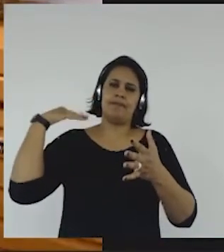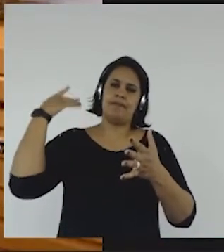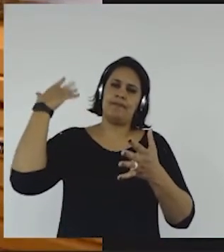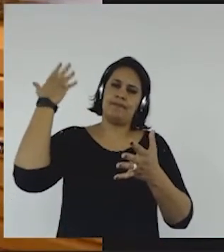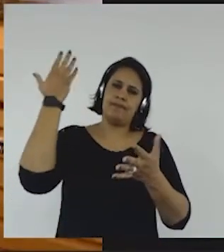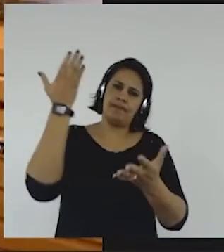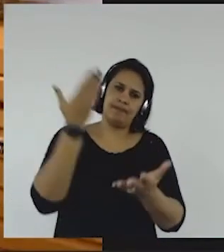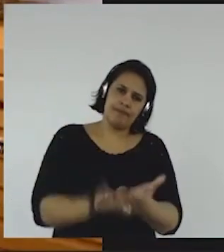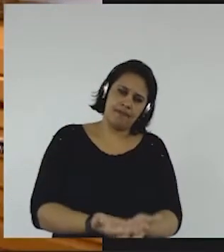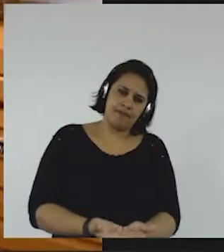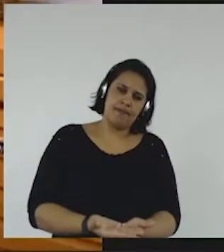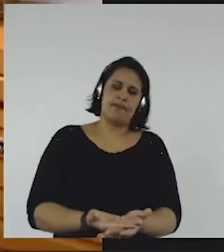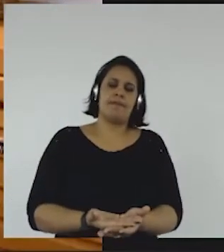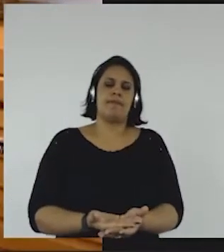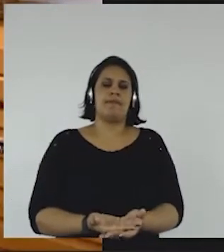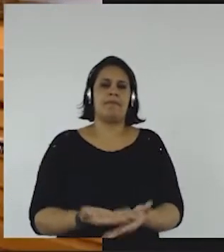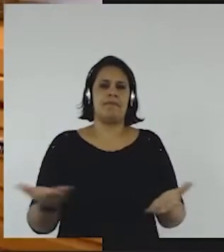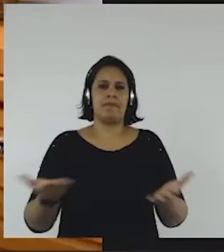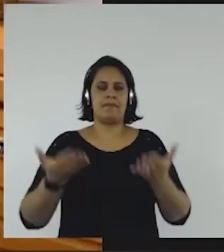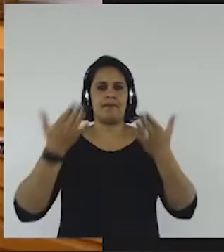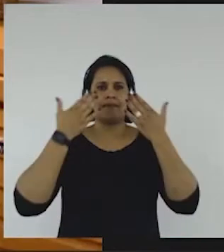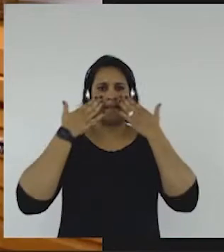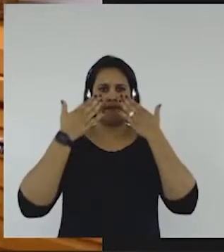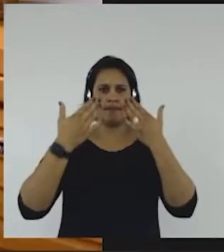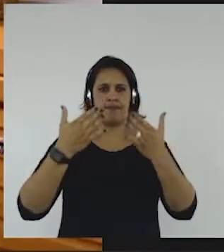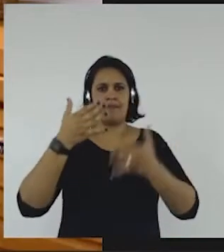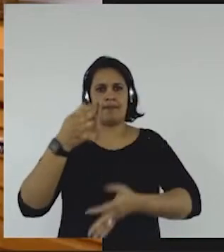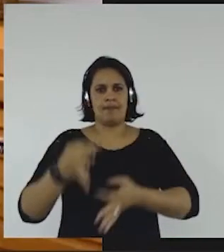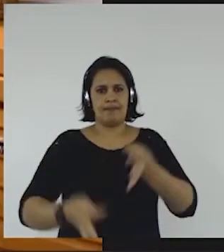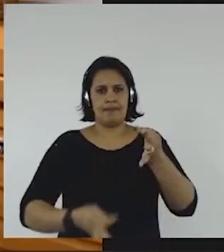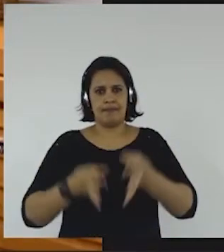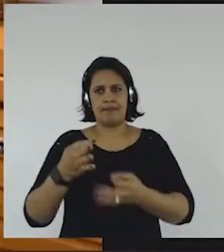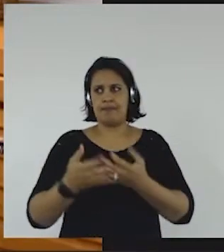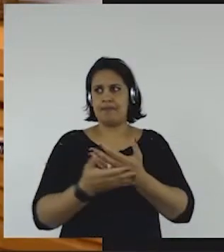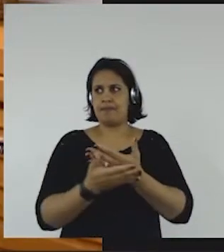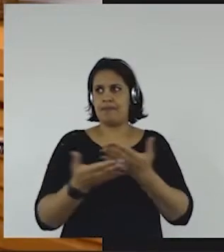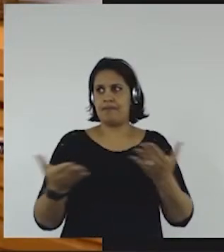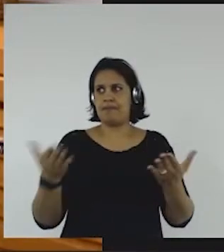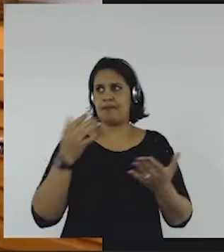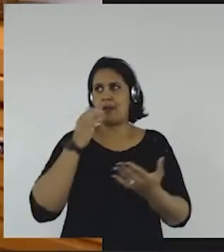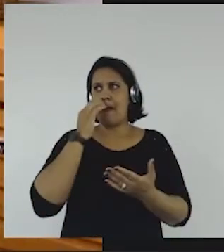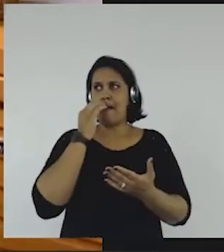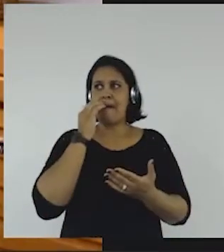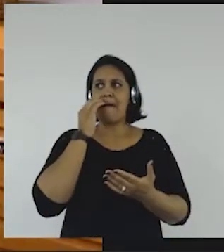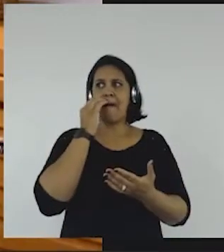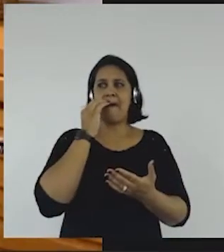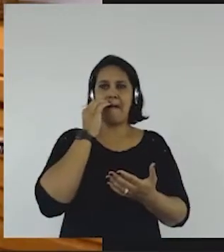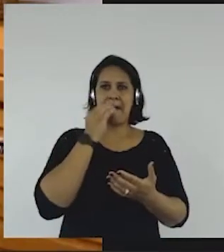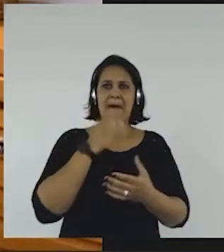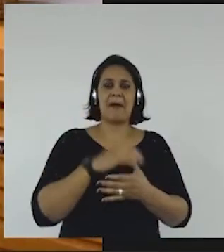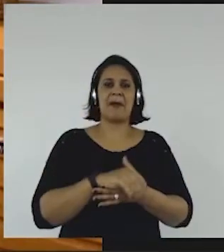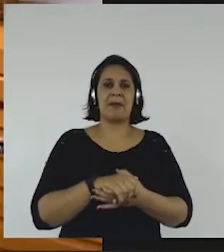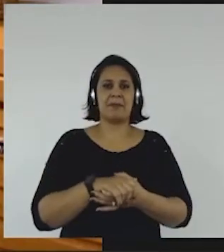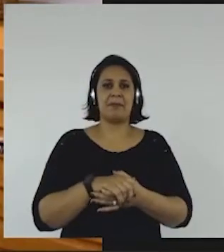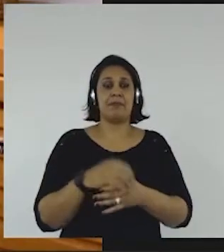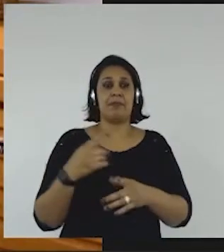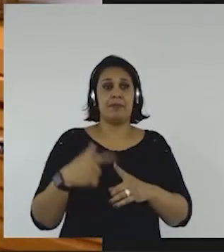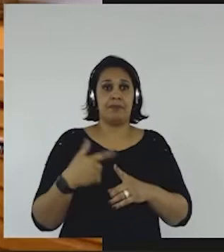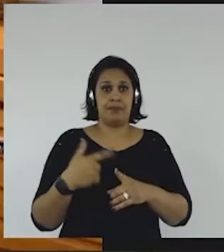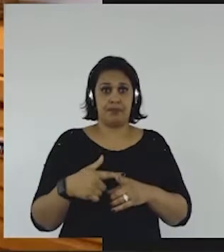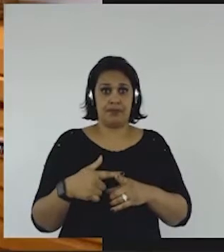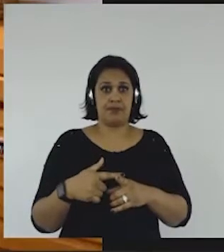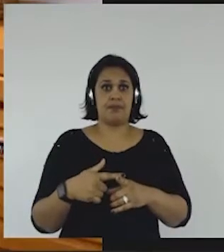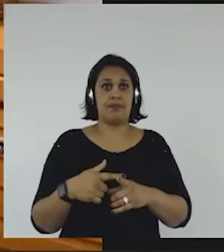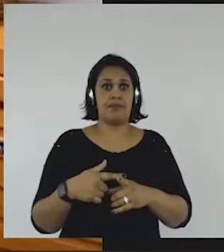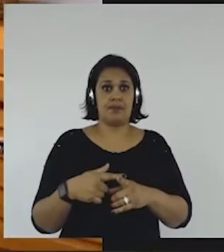maravilhosa perante o judiciário, desse jurista tão completo que foi o Silvio. Porque poucas vezes na história